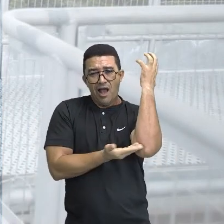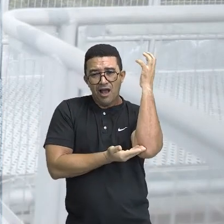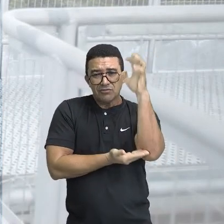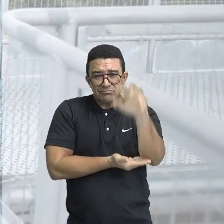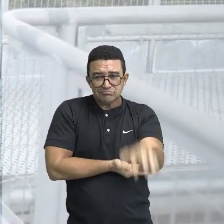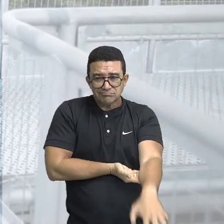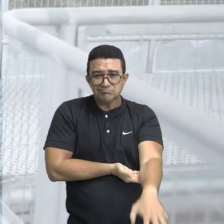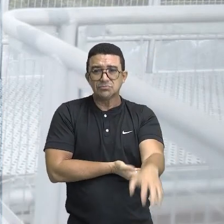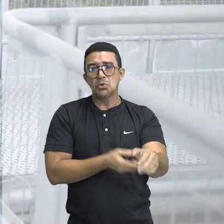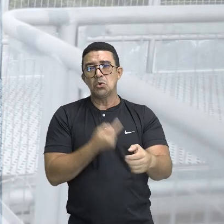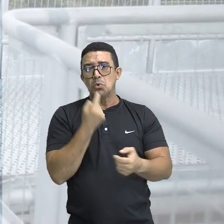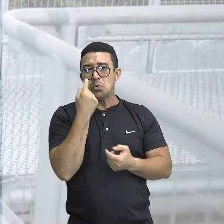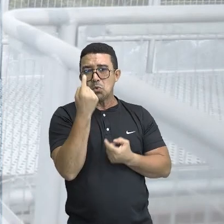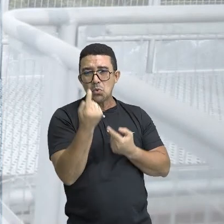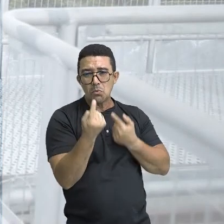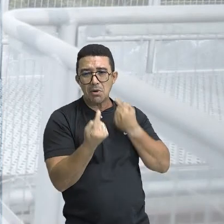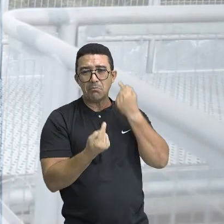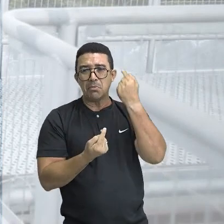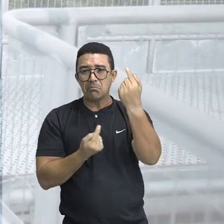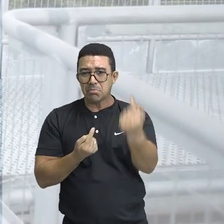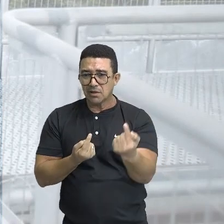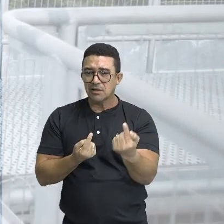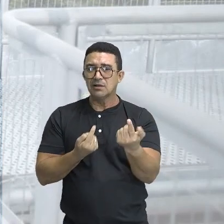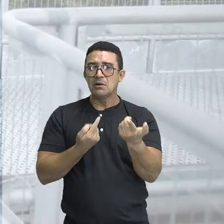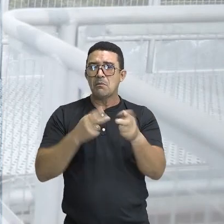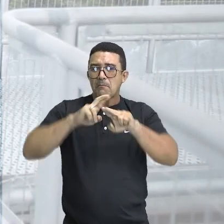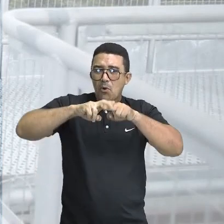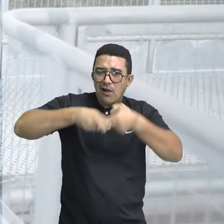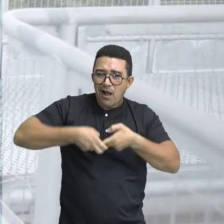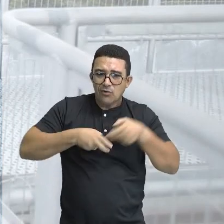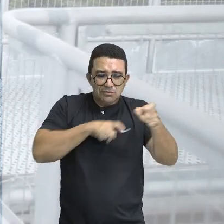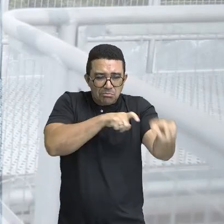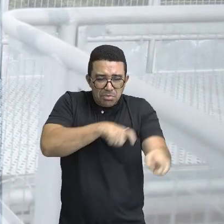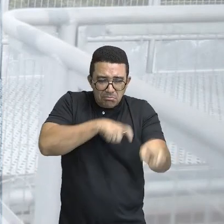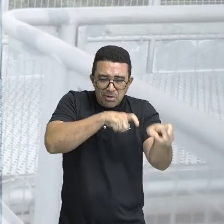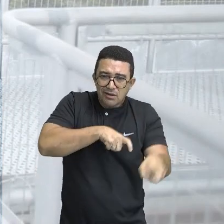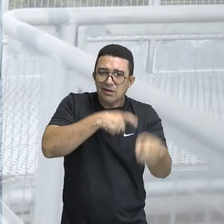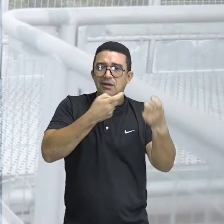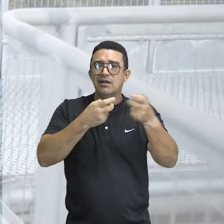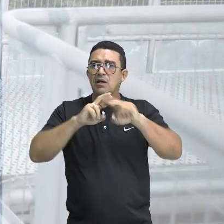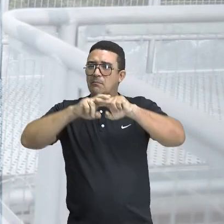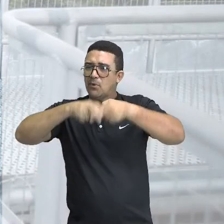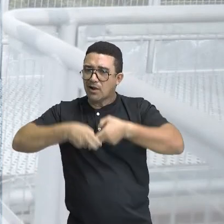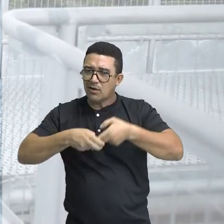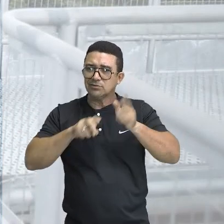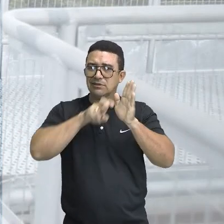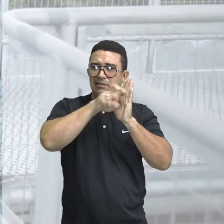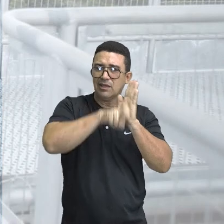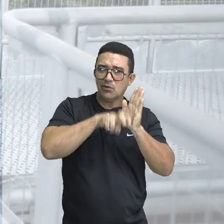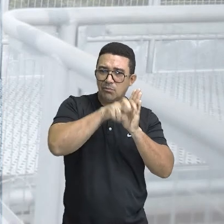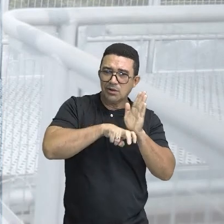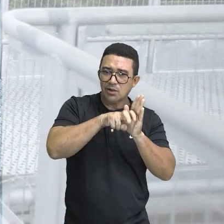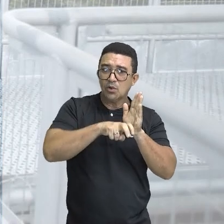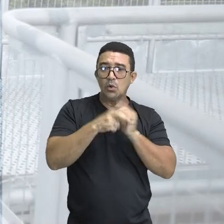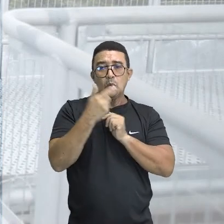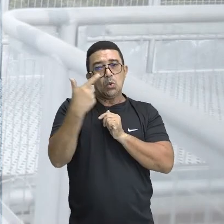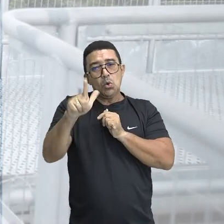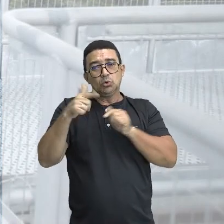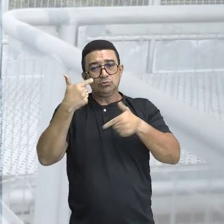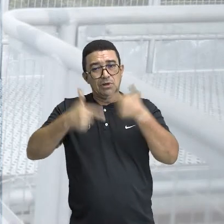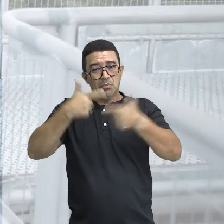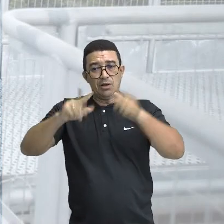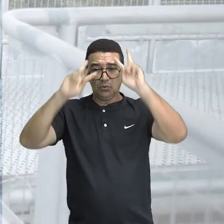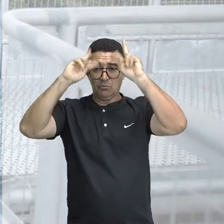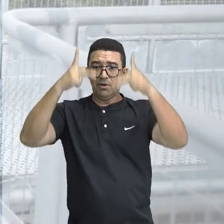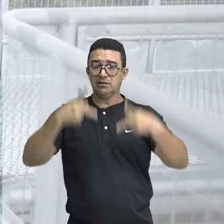em nome da agricultura, em nome da agropecuária, da mineração, ou de outras atividades